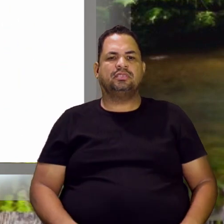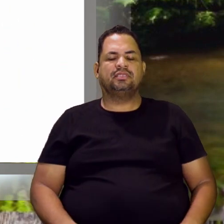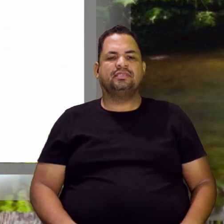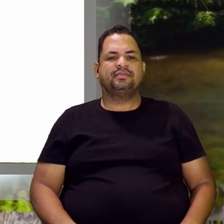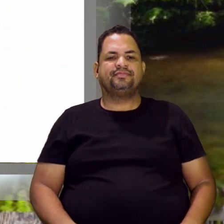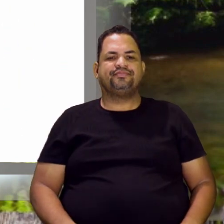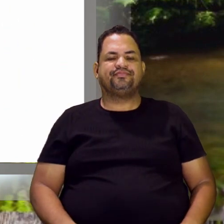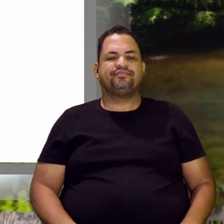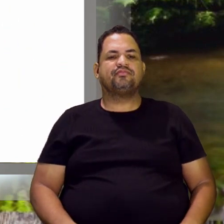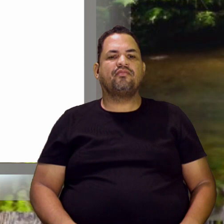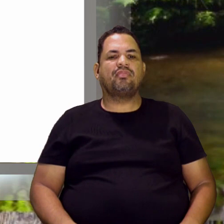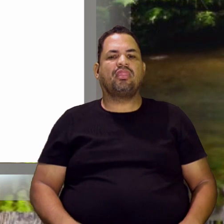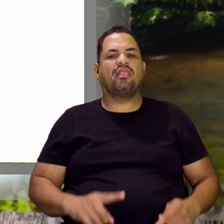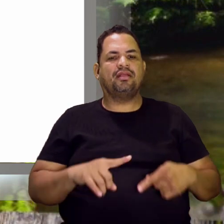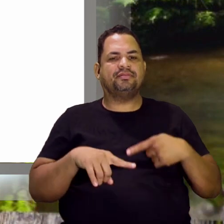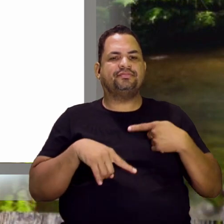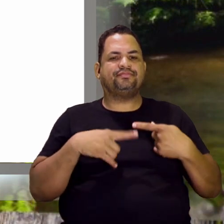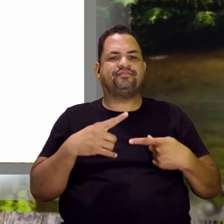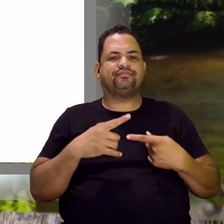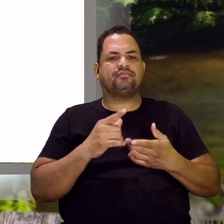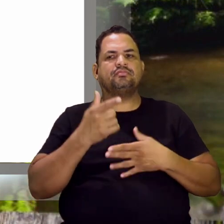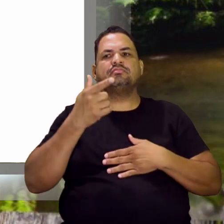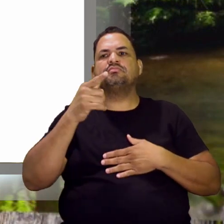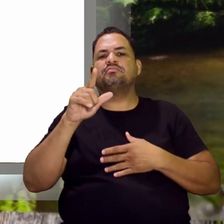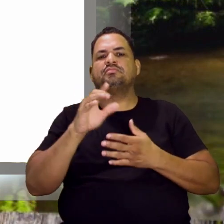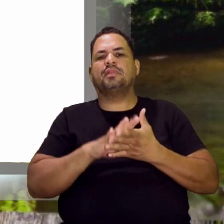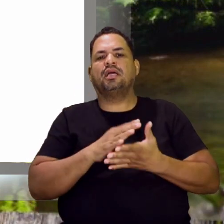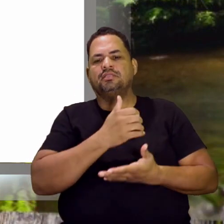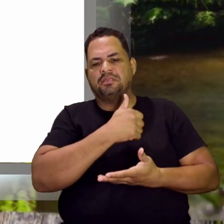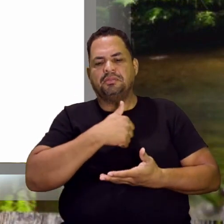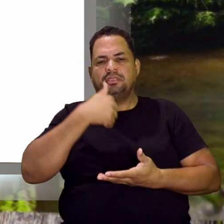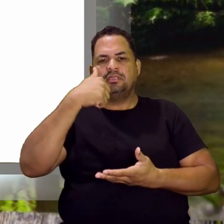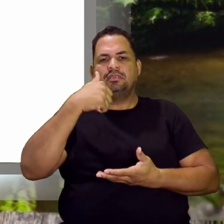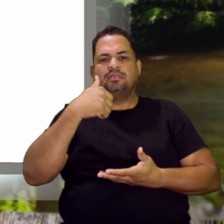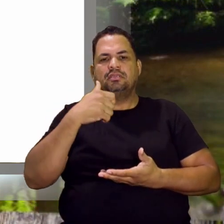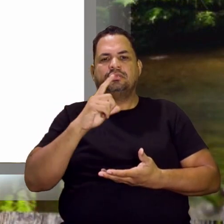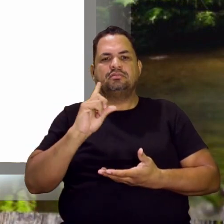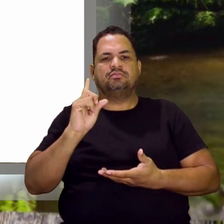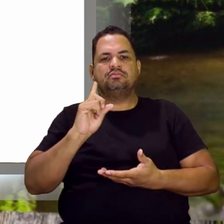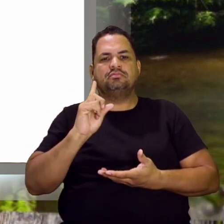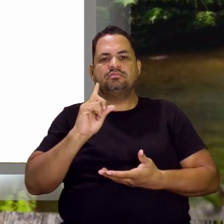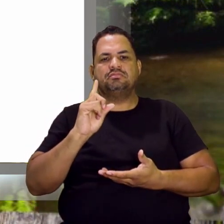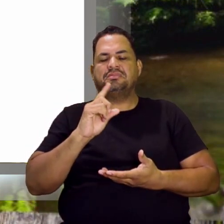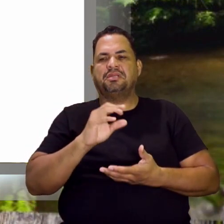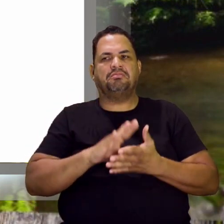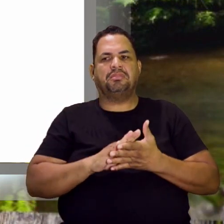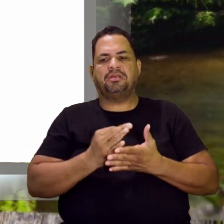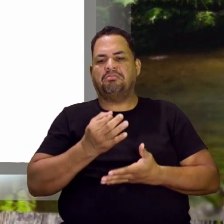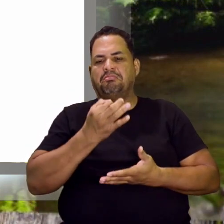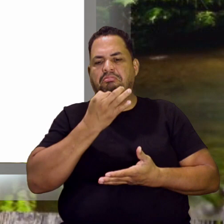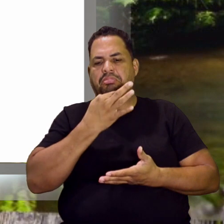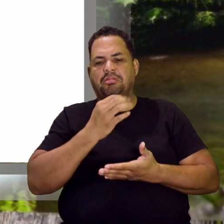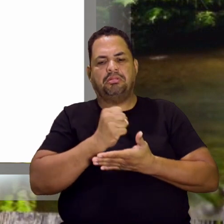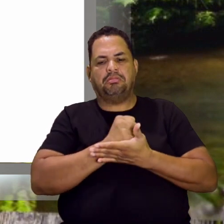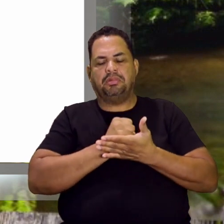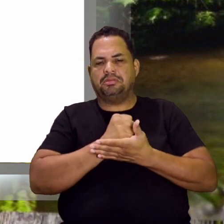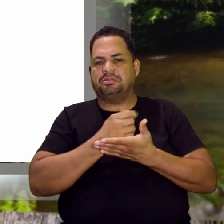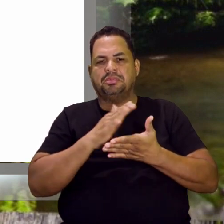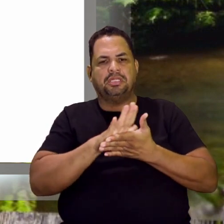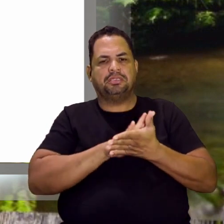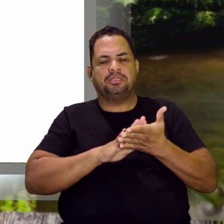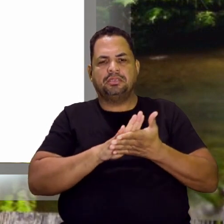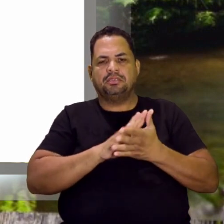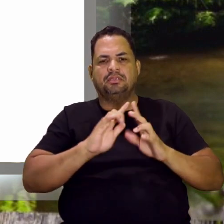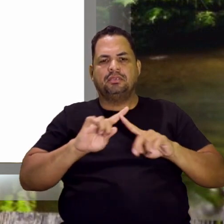Aí, depois que eu dou esse remédio, aí no outro dia eu falo, agora ele melhorou. Mas ele nem tomou remédio nenhum. Ele tomou um placebo que não fez efeito